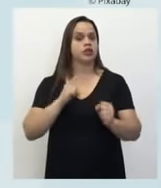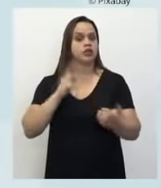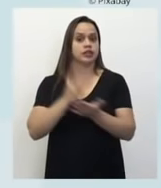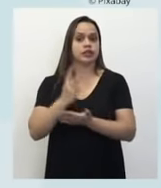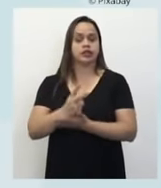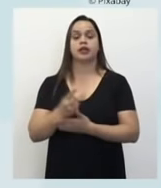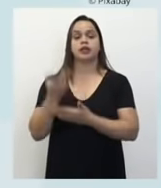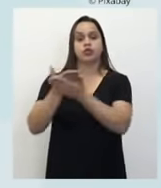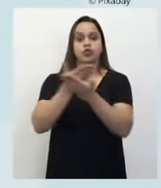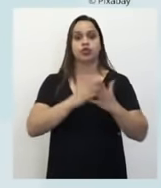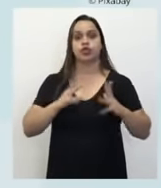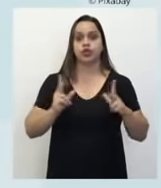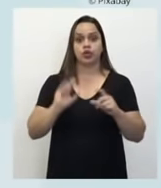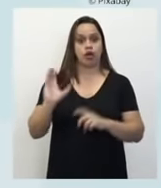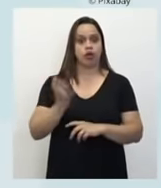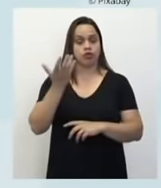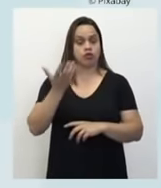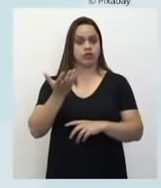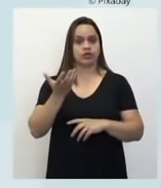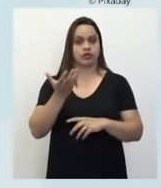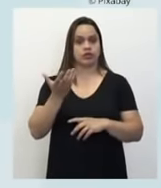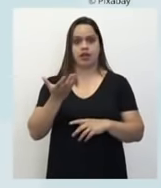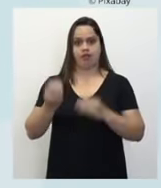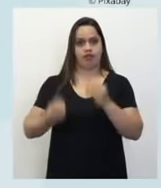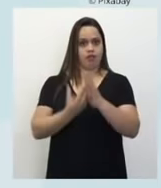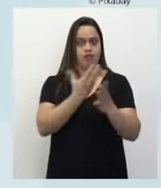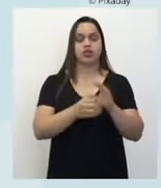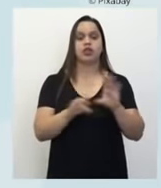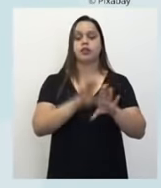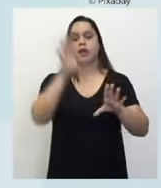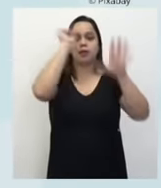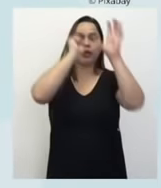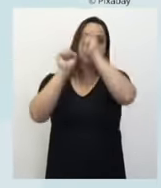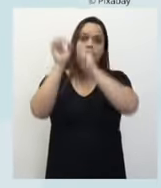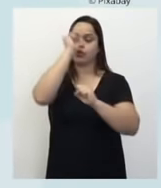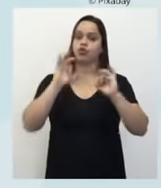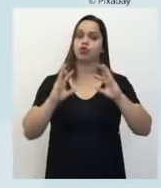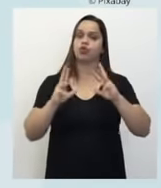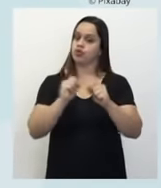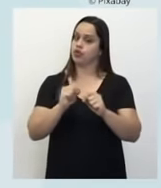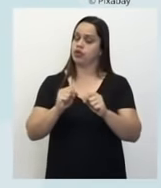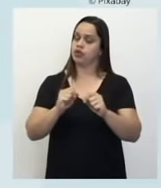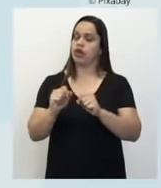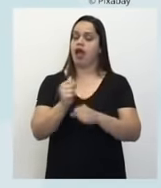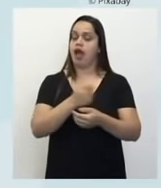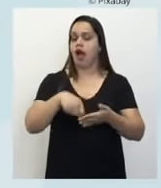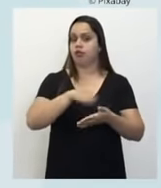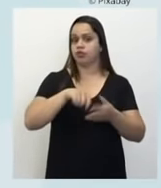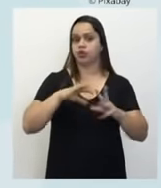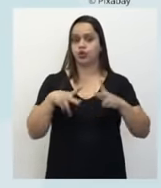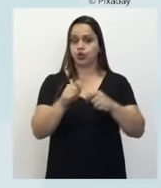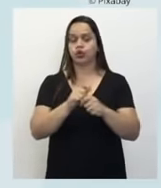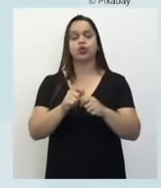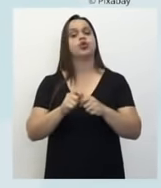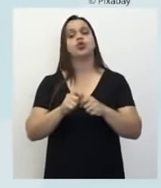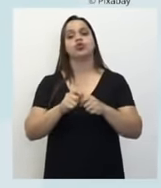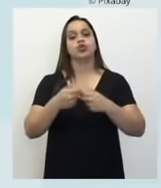novas tendências do mercado e aprendendo novos métodos e manipulação dos produtos lançados. É necessário ter habilidade